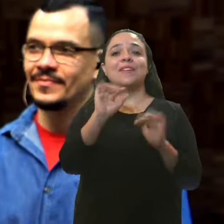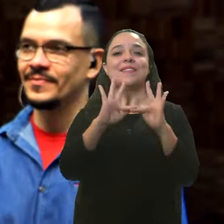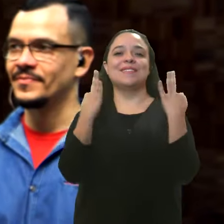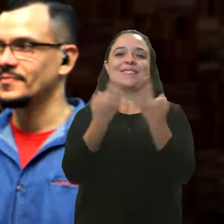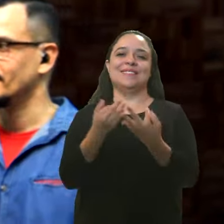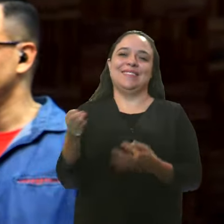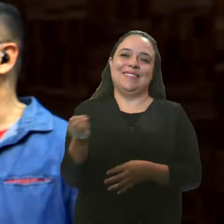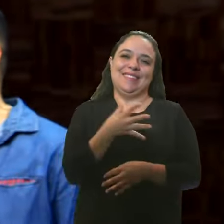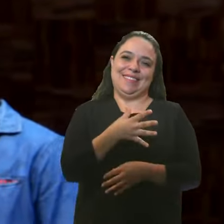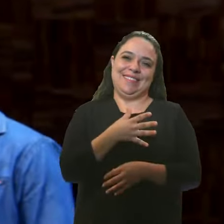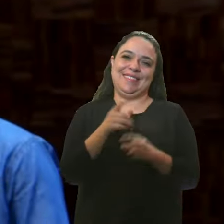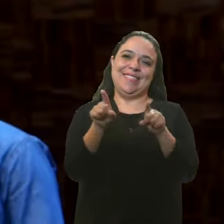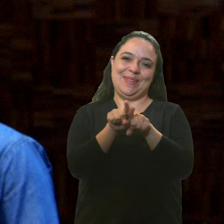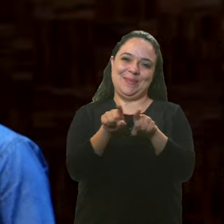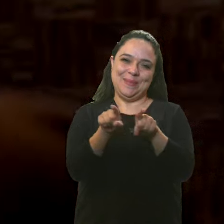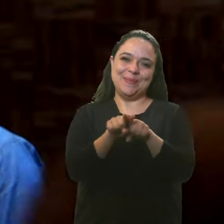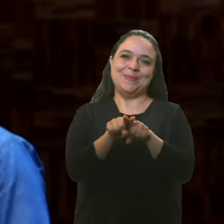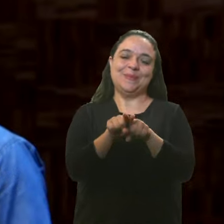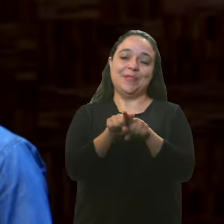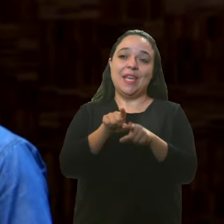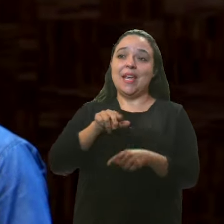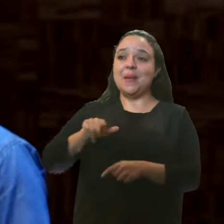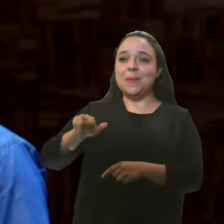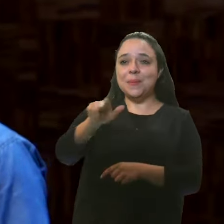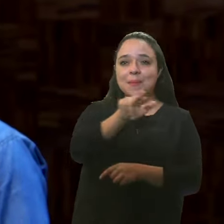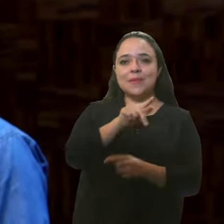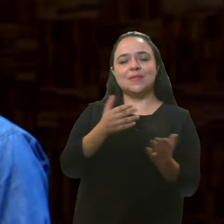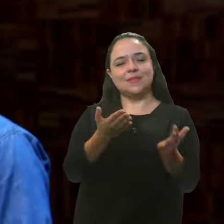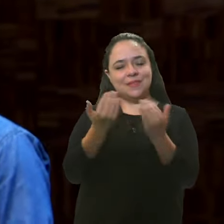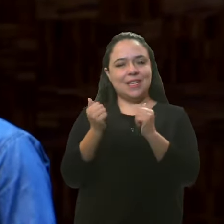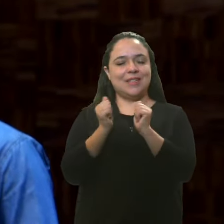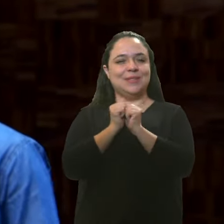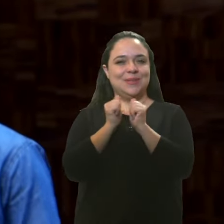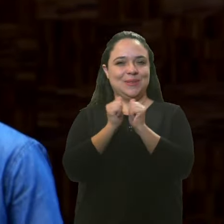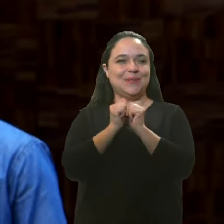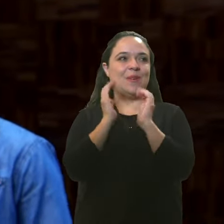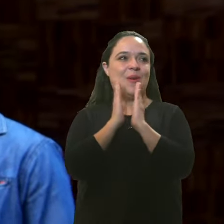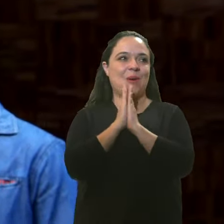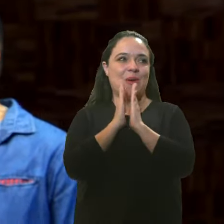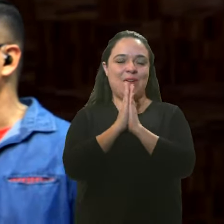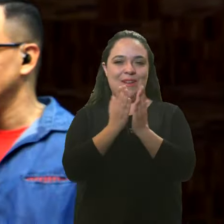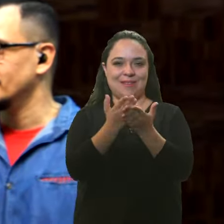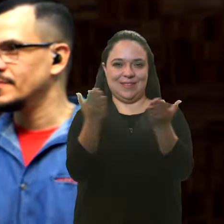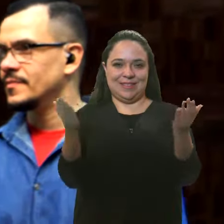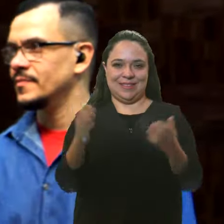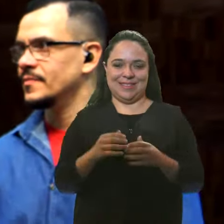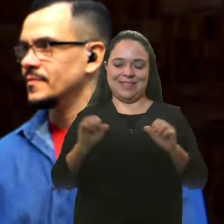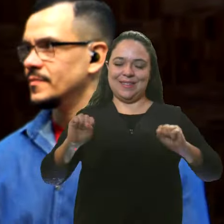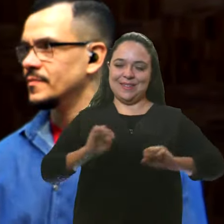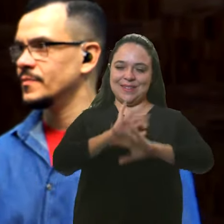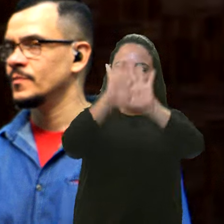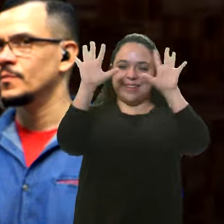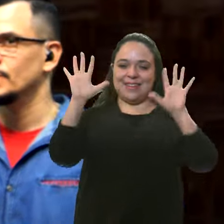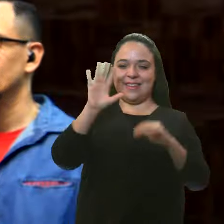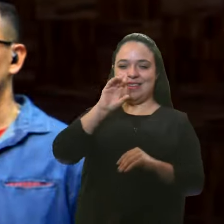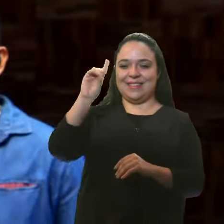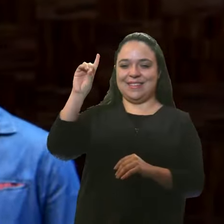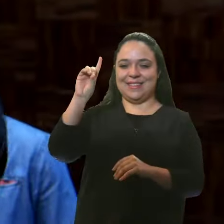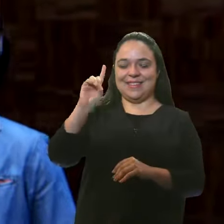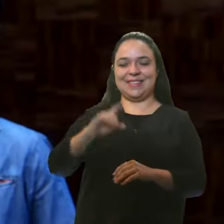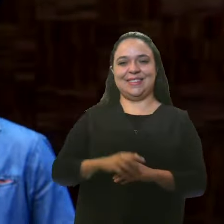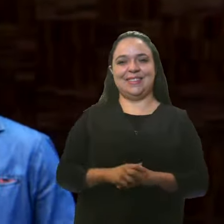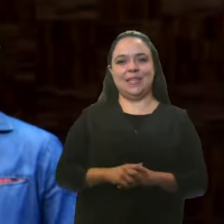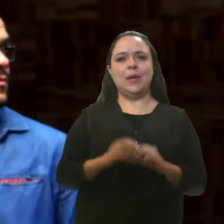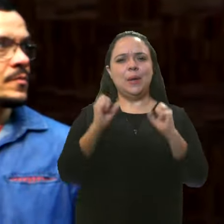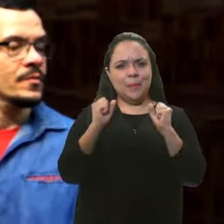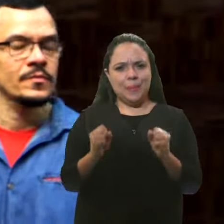receber irmãos também. Então venha para cá e a gente vai orar por vocês. Glória a Deus.